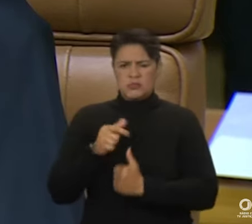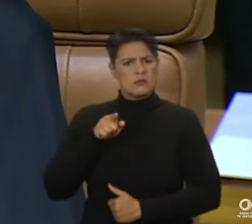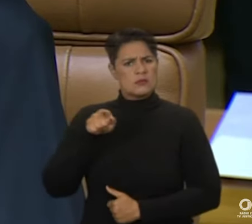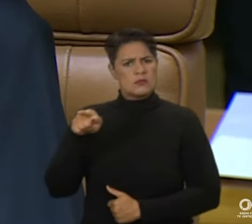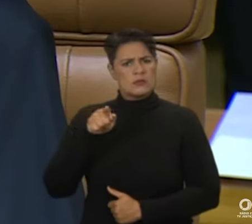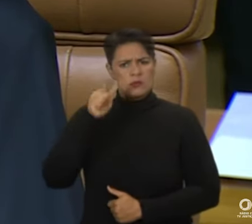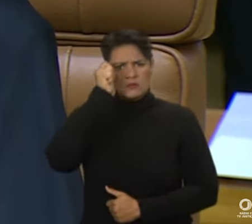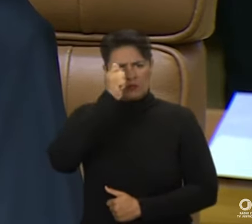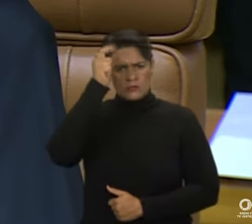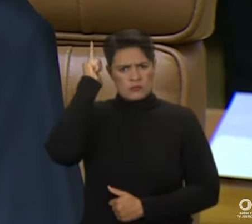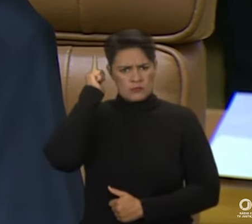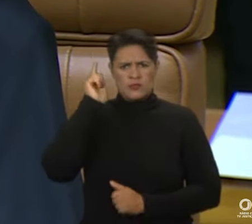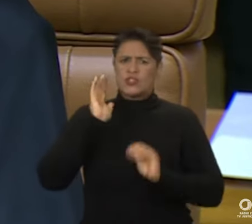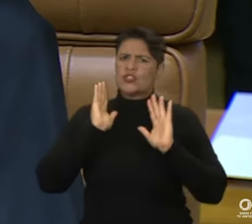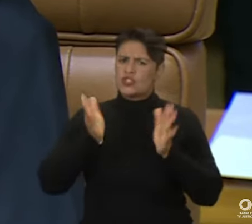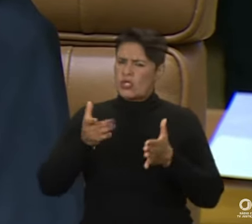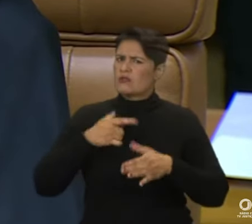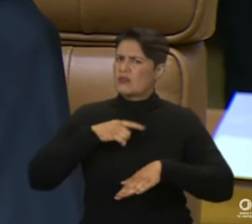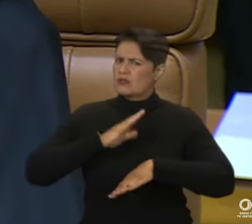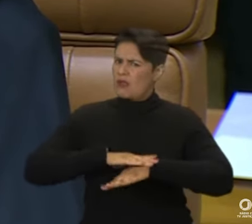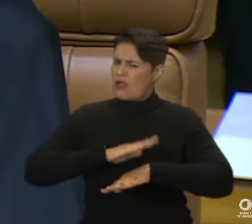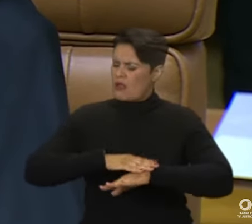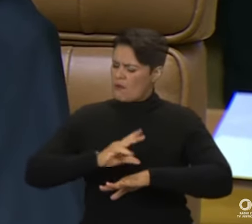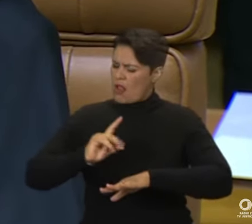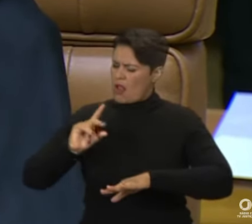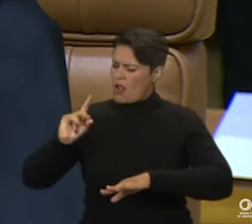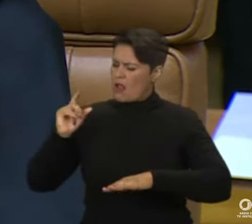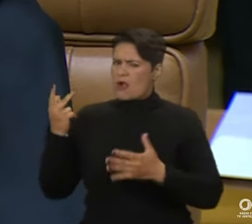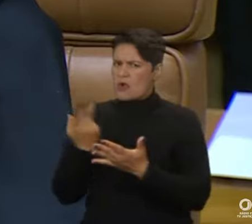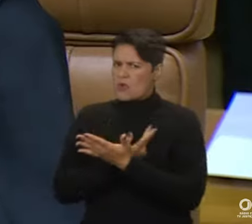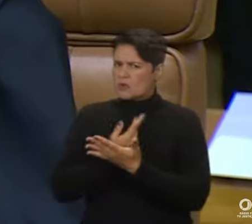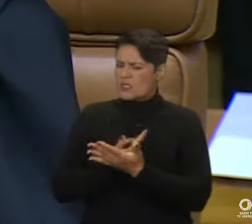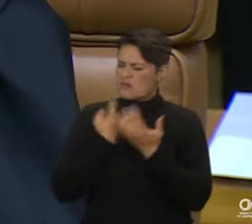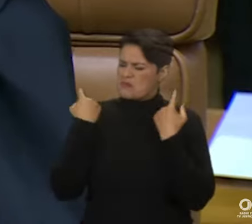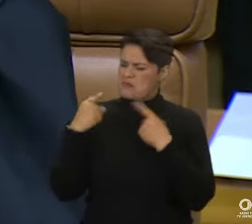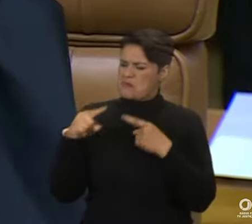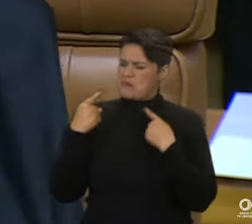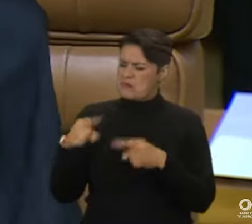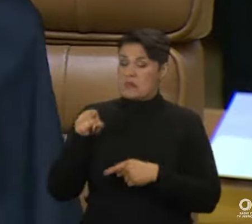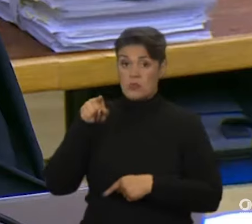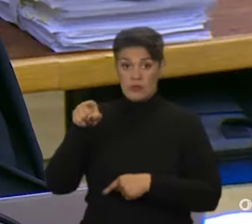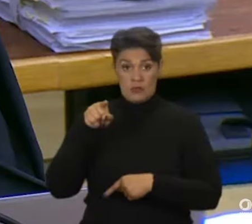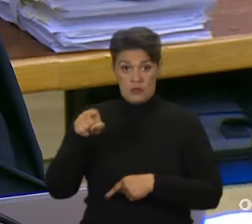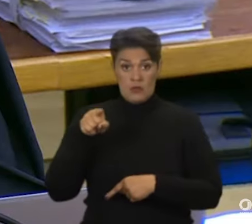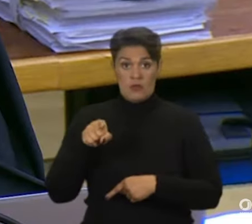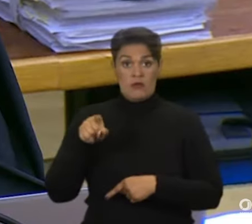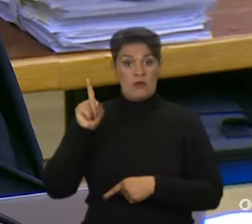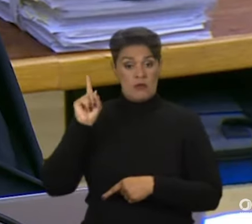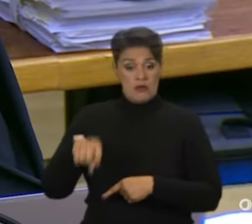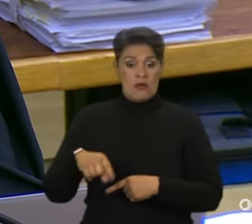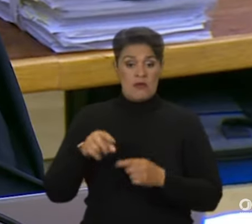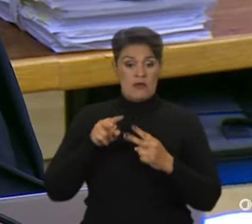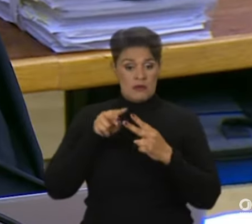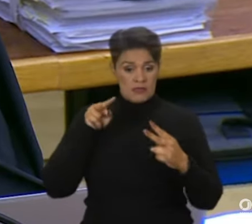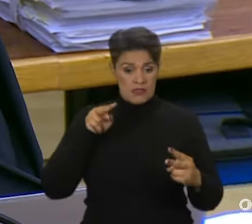de injustas agressões físicas e virtuais, não só ele, mas também sua família, como